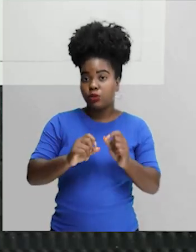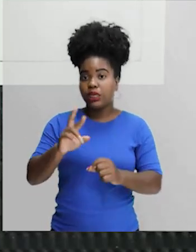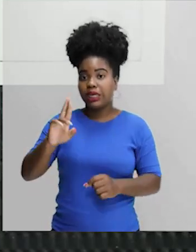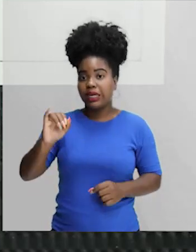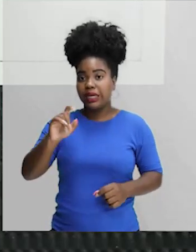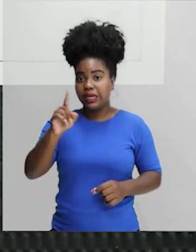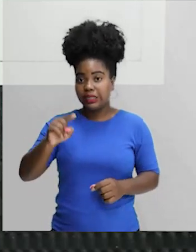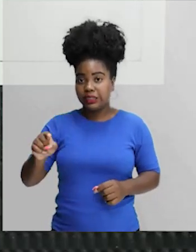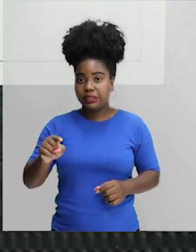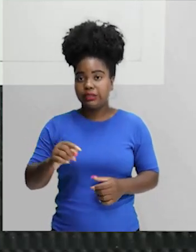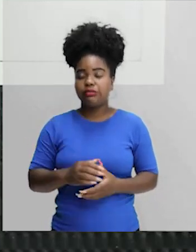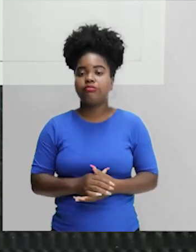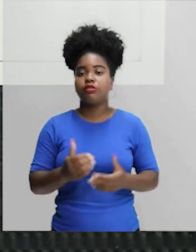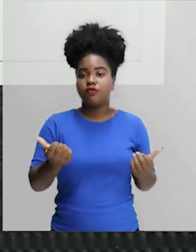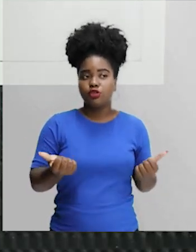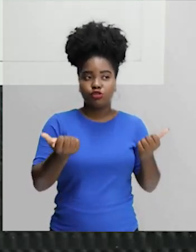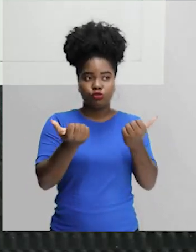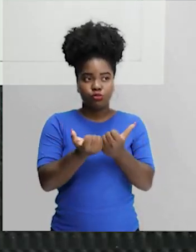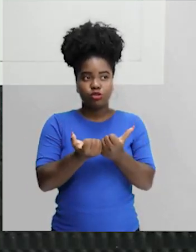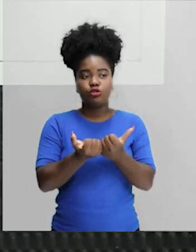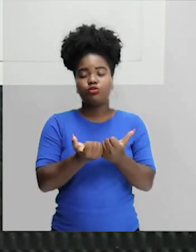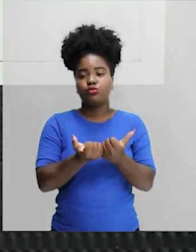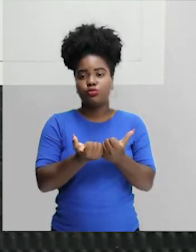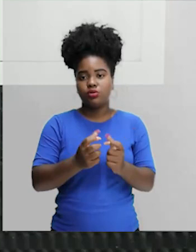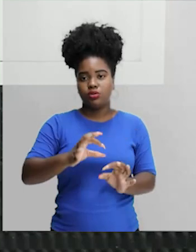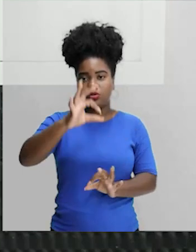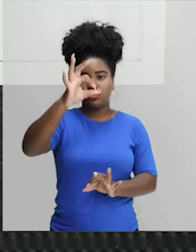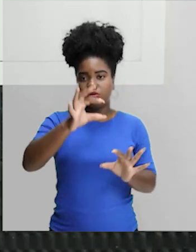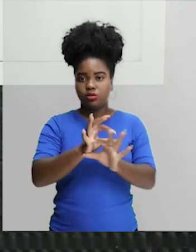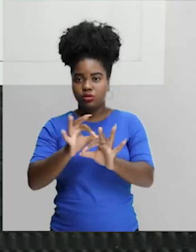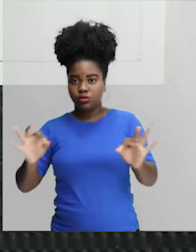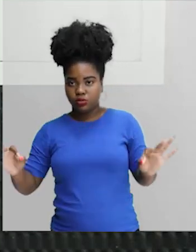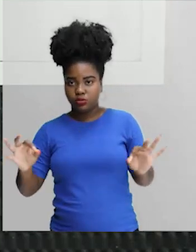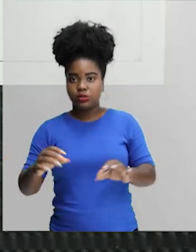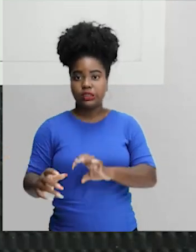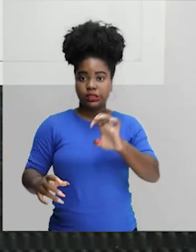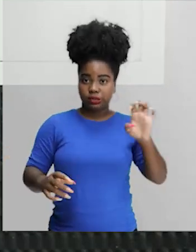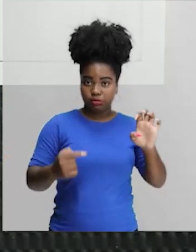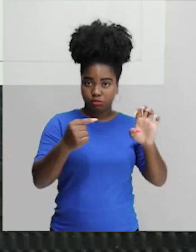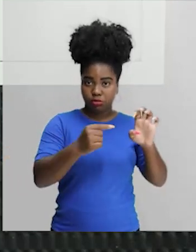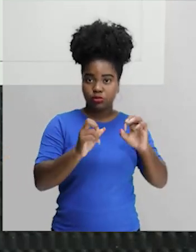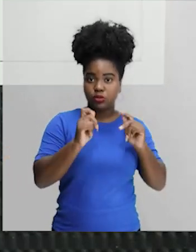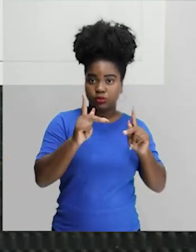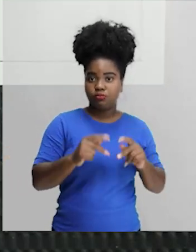Ó. Certo? Então, bora lá.